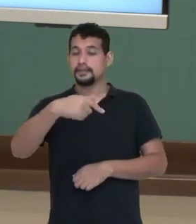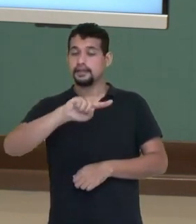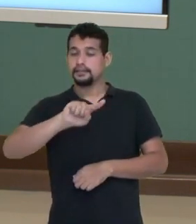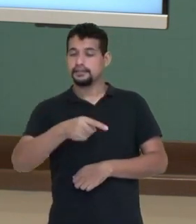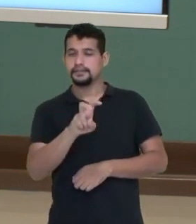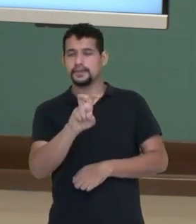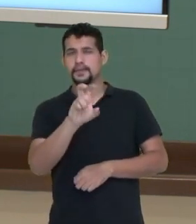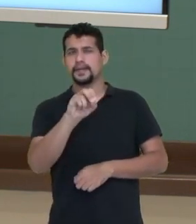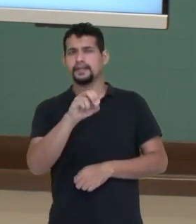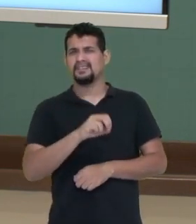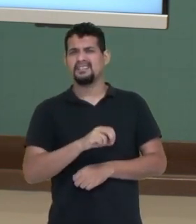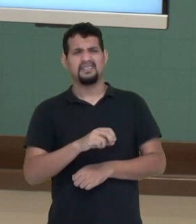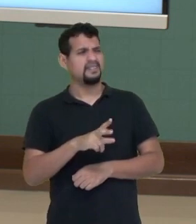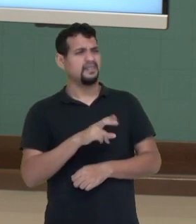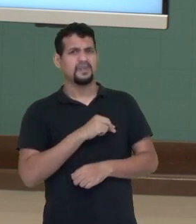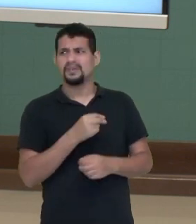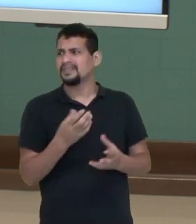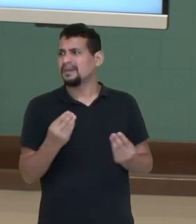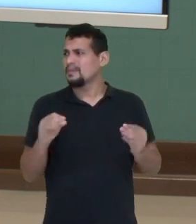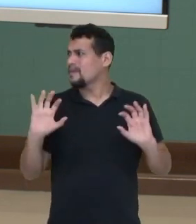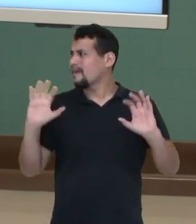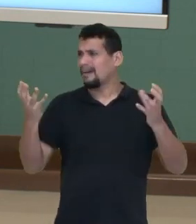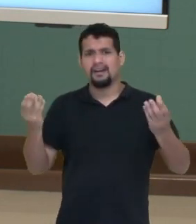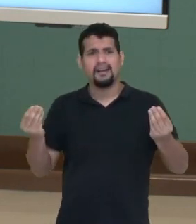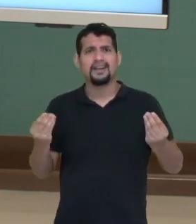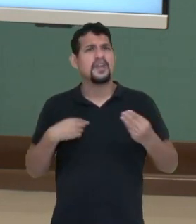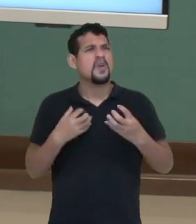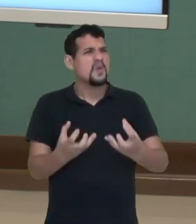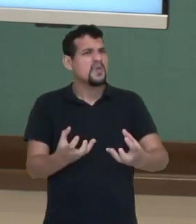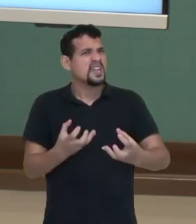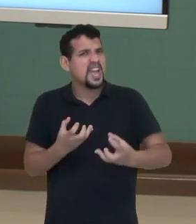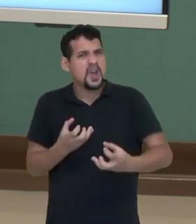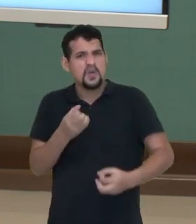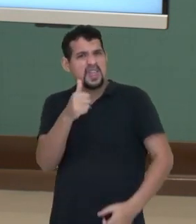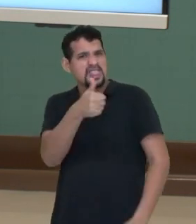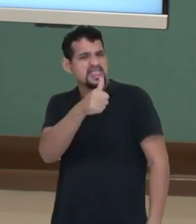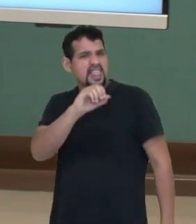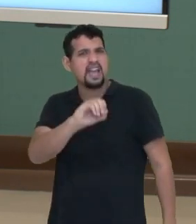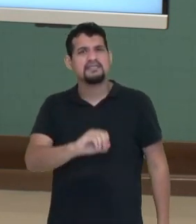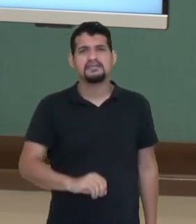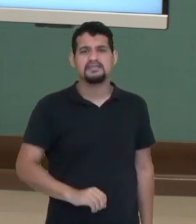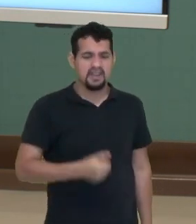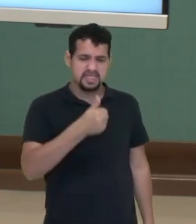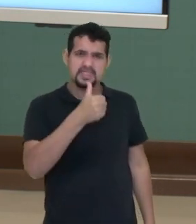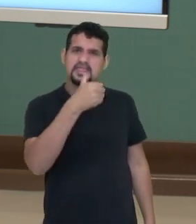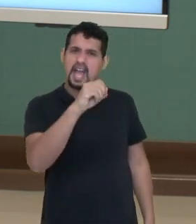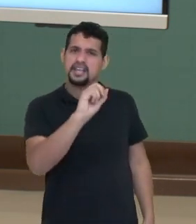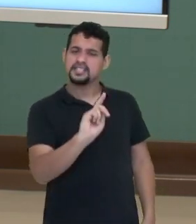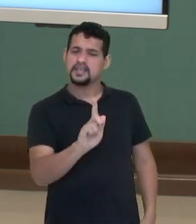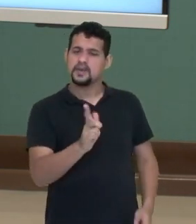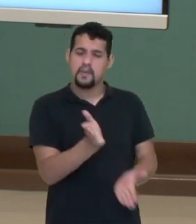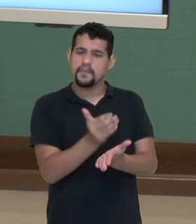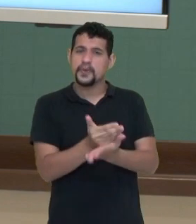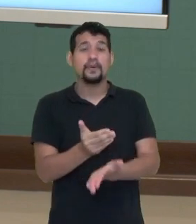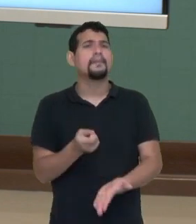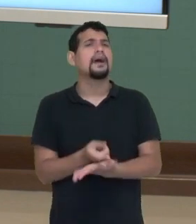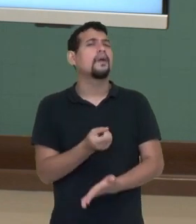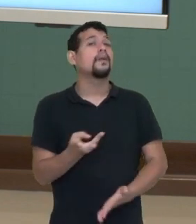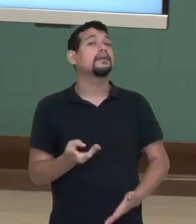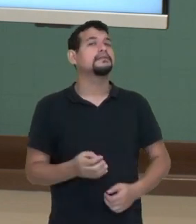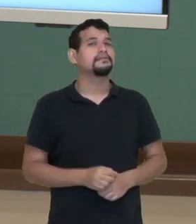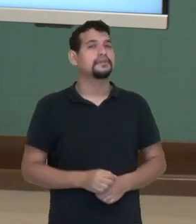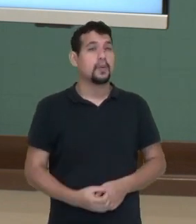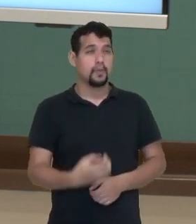237,50. Ah não, uma festa muito grande, então eu quero 10 quilogramas, 10 quilos de bolo. Então quanto que eu vou pagar?